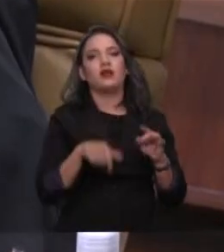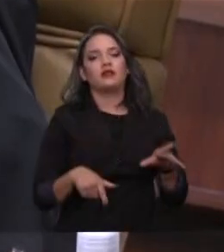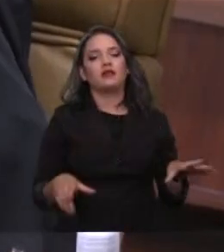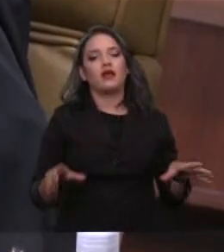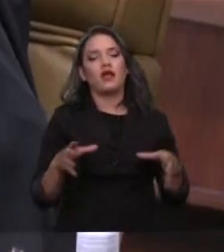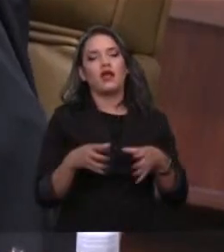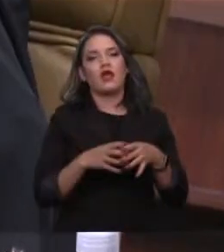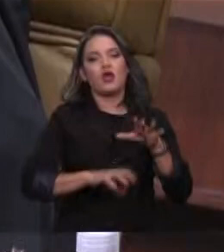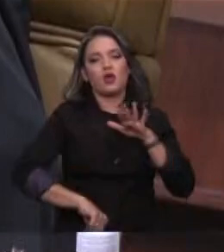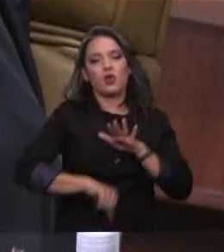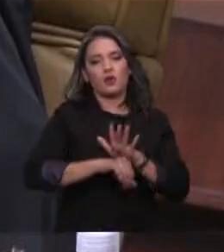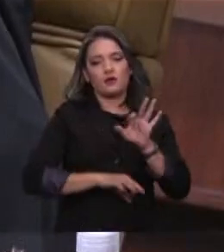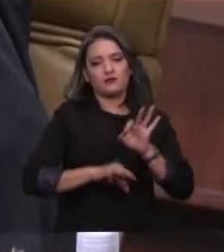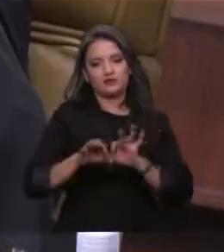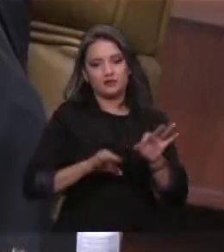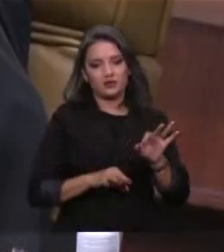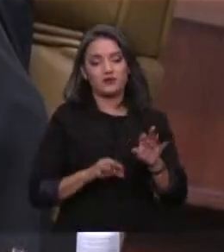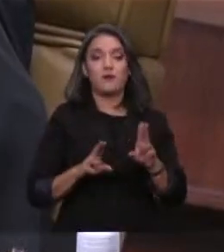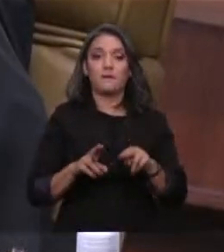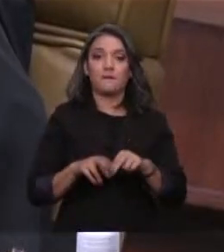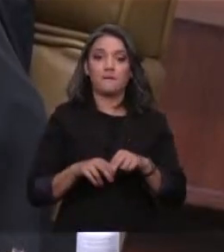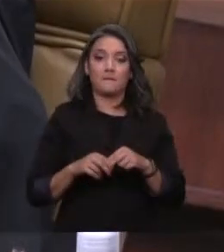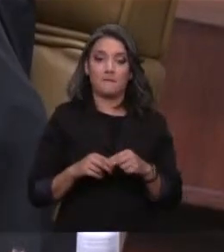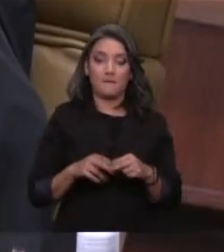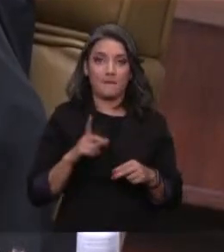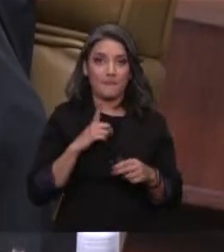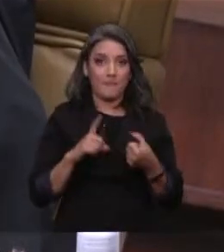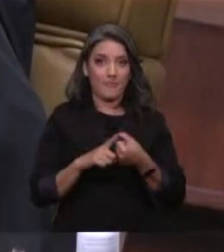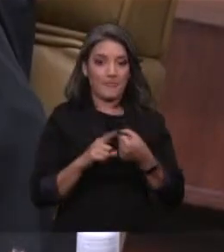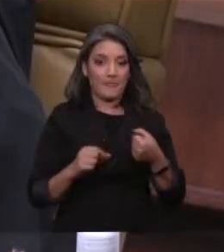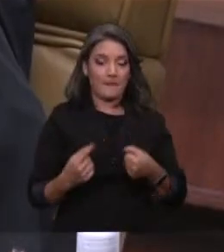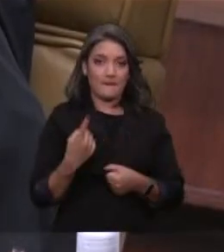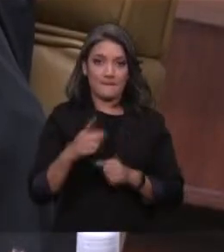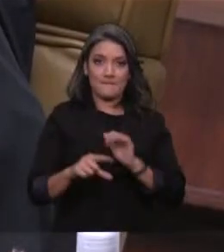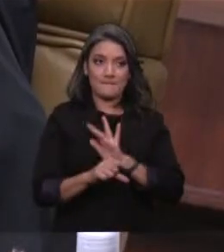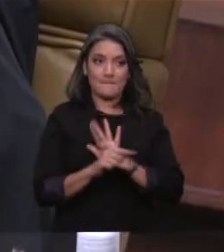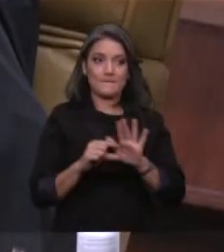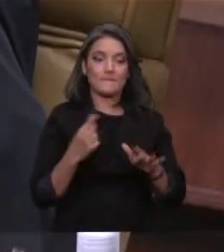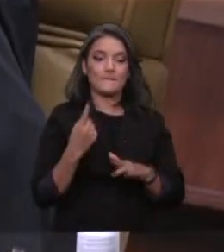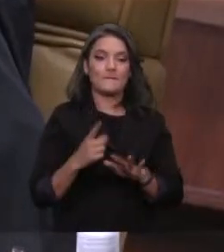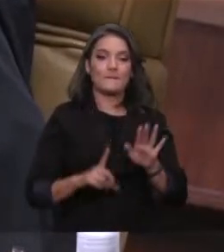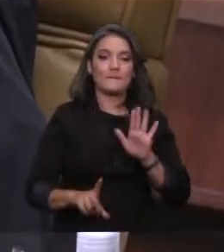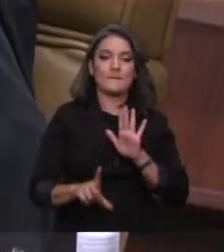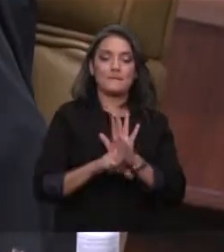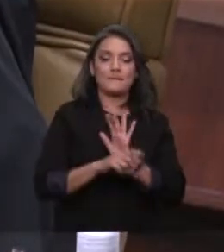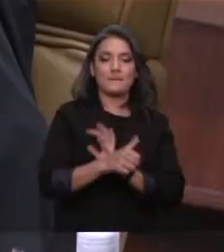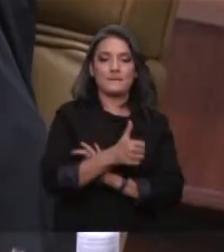de organização criminosa nos termos definido pelo artigo 1º, parágrafo 1º da Lei